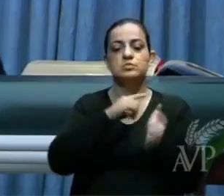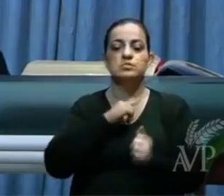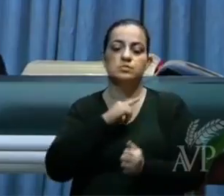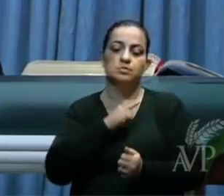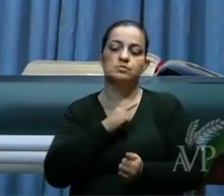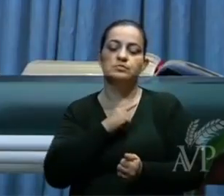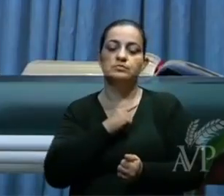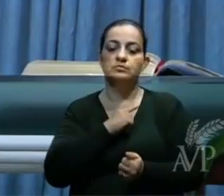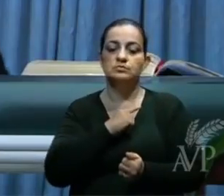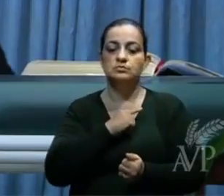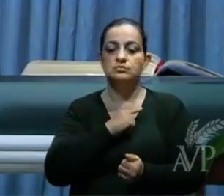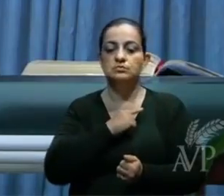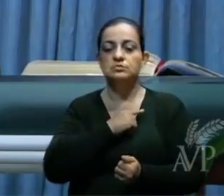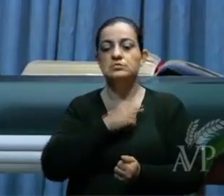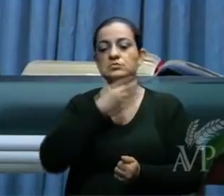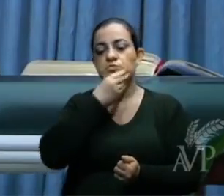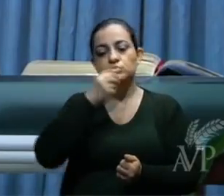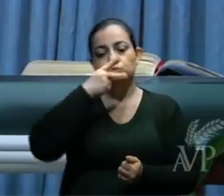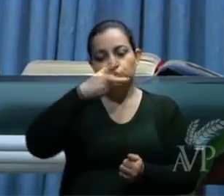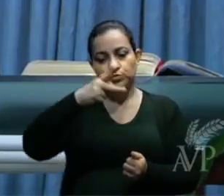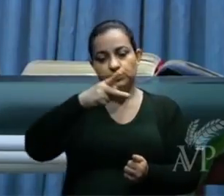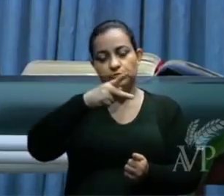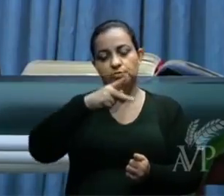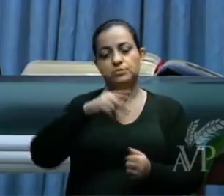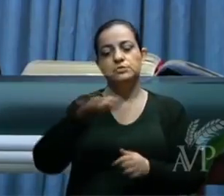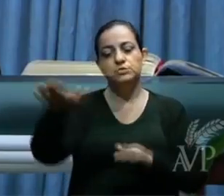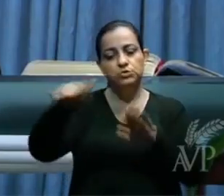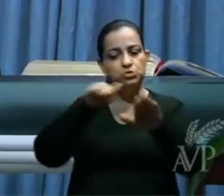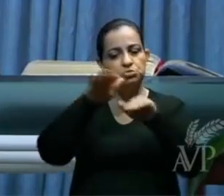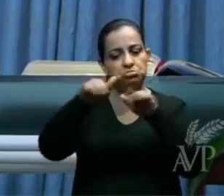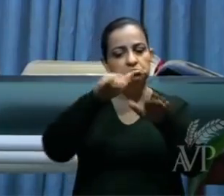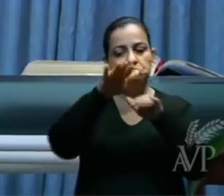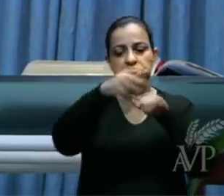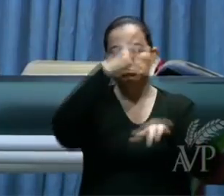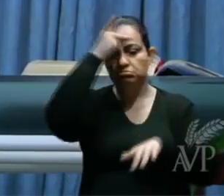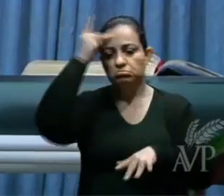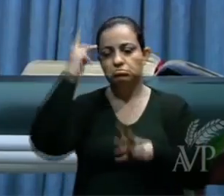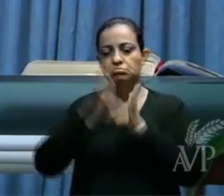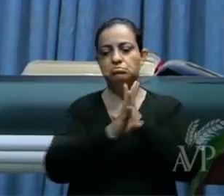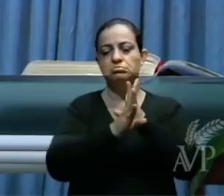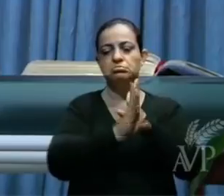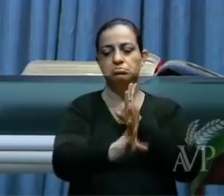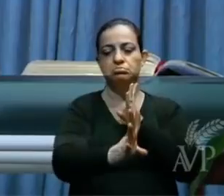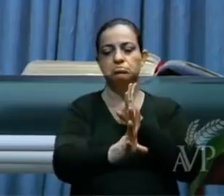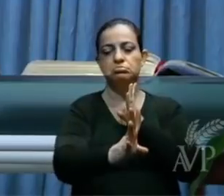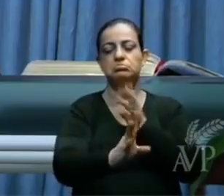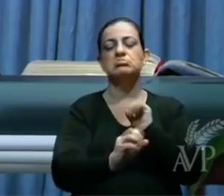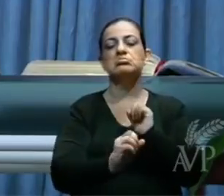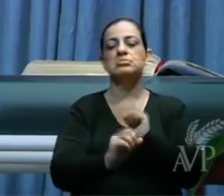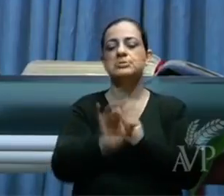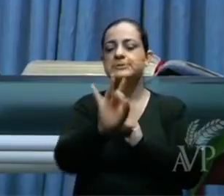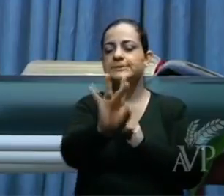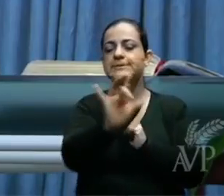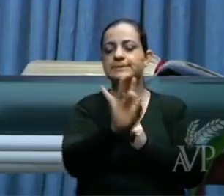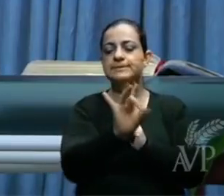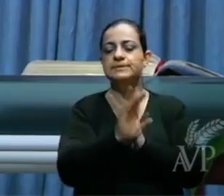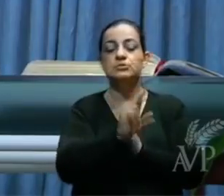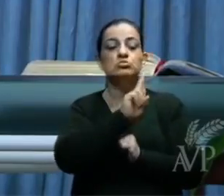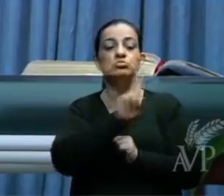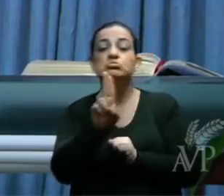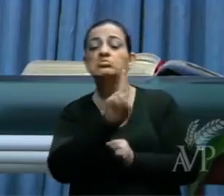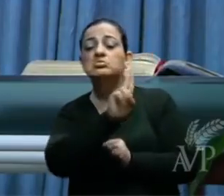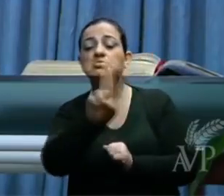e mal branagh chamou as pessoas cada uma pelo